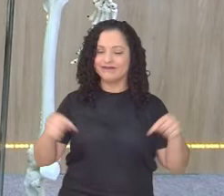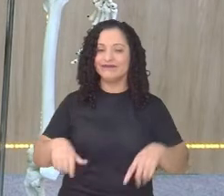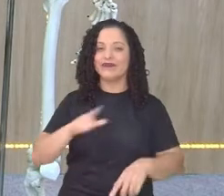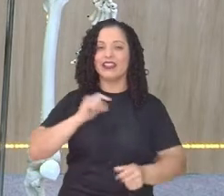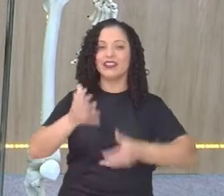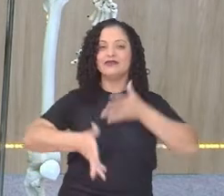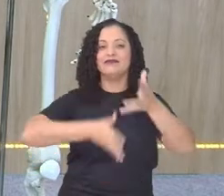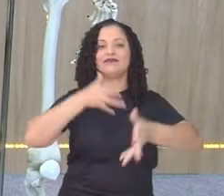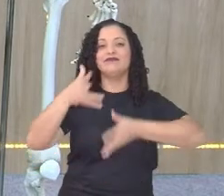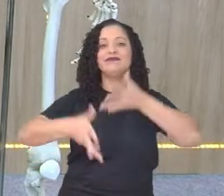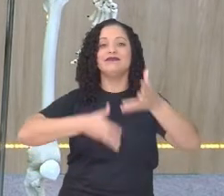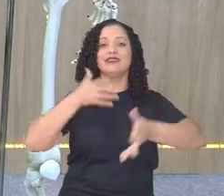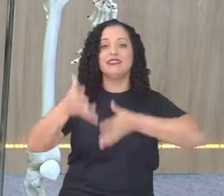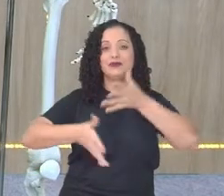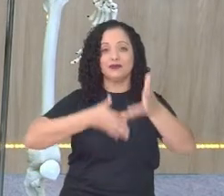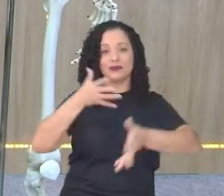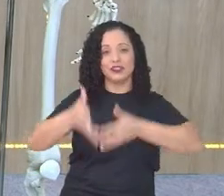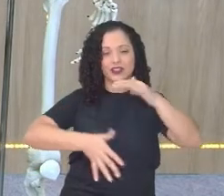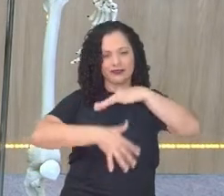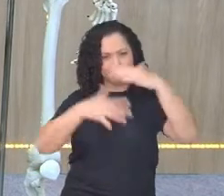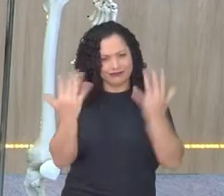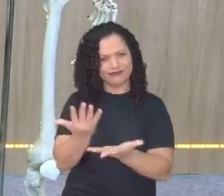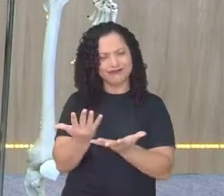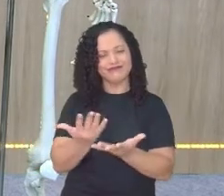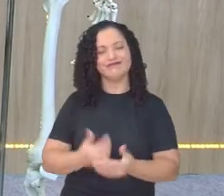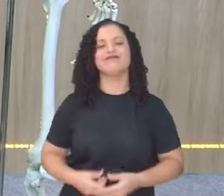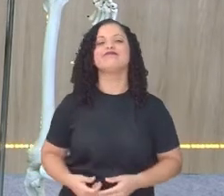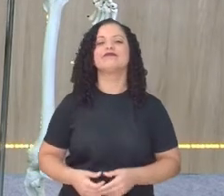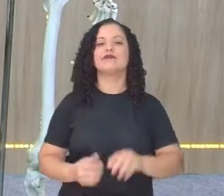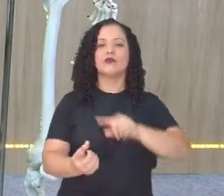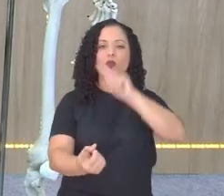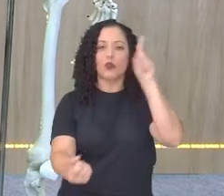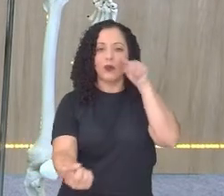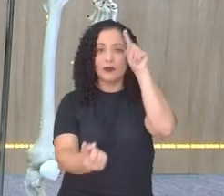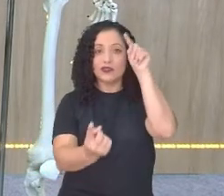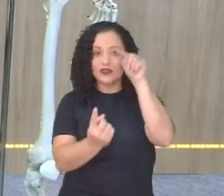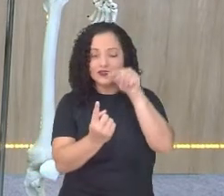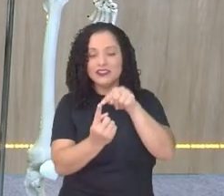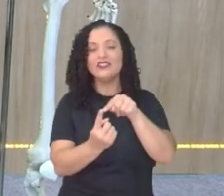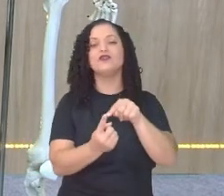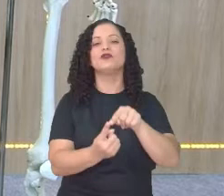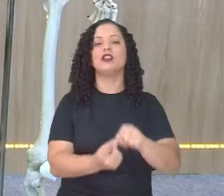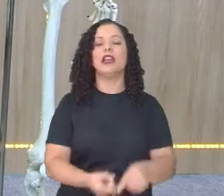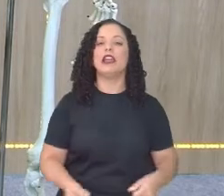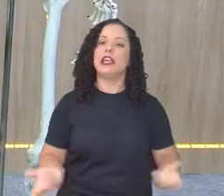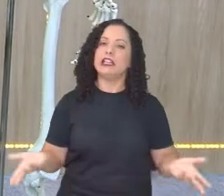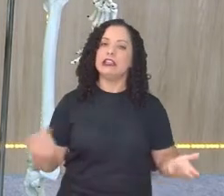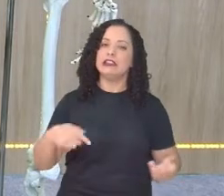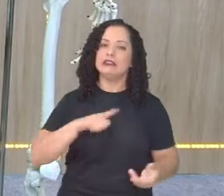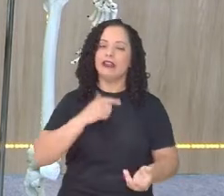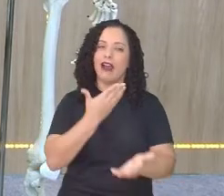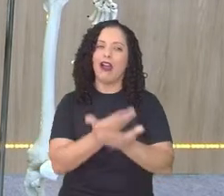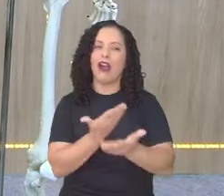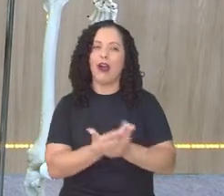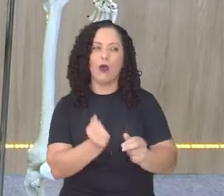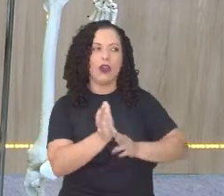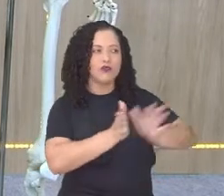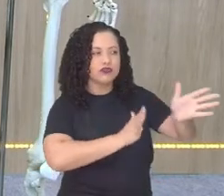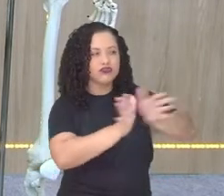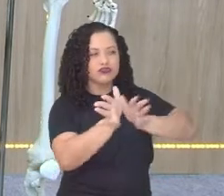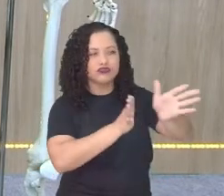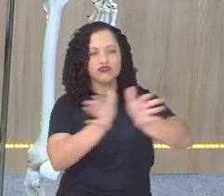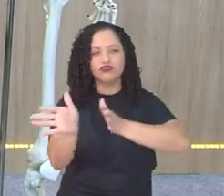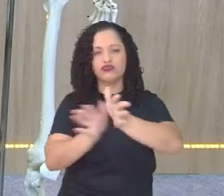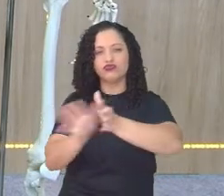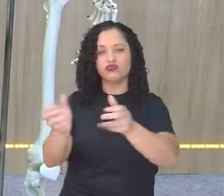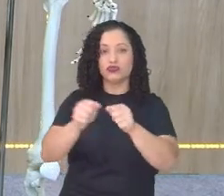de língua brasileira de sinais, pessoal. O grande objetivo é a gente poder levar essa aula para todos, né,